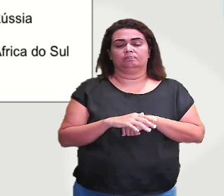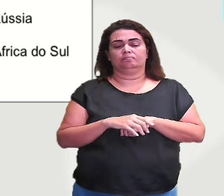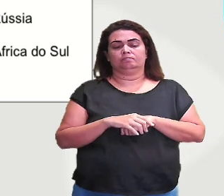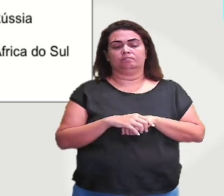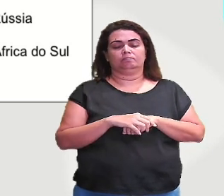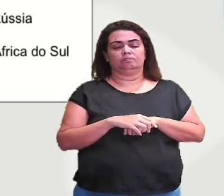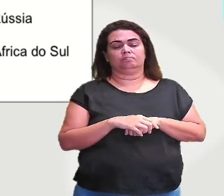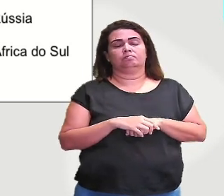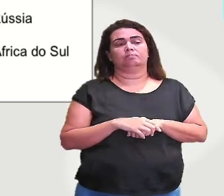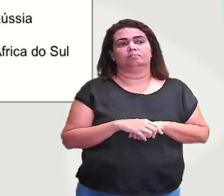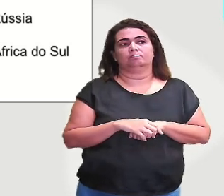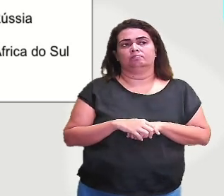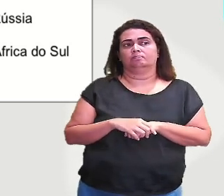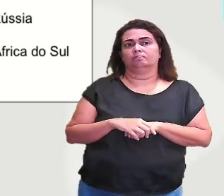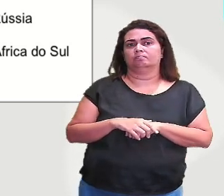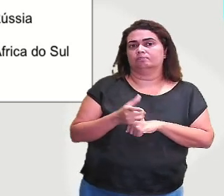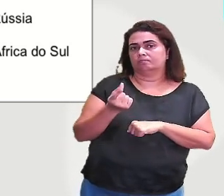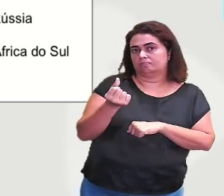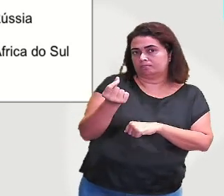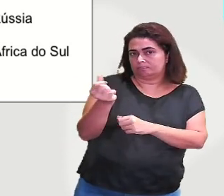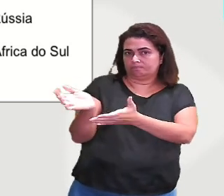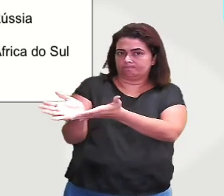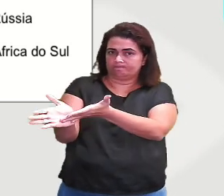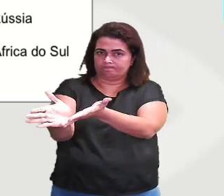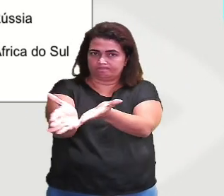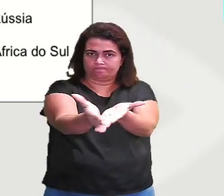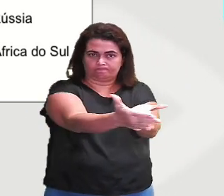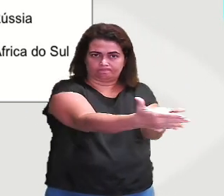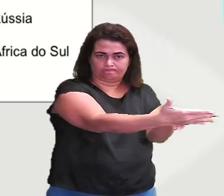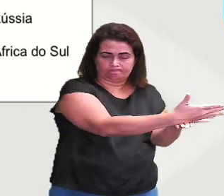dos países que mais arrecadou, né? É uma das mais grandes